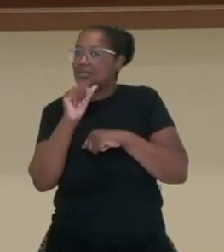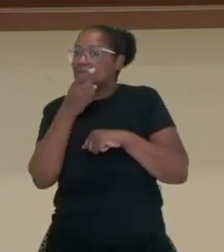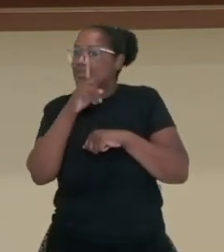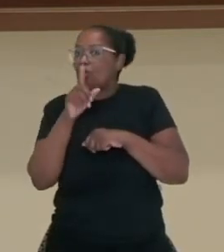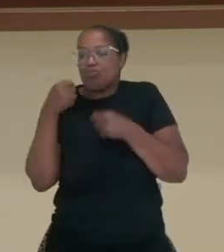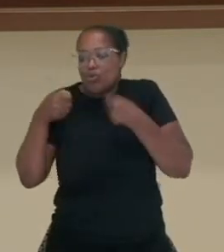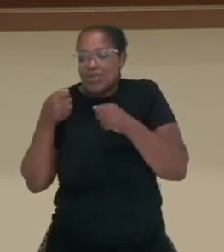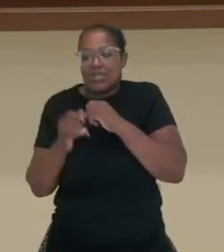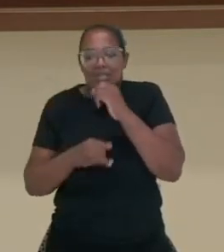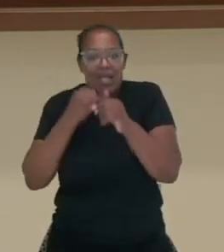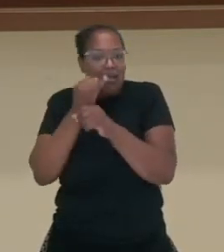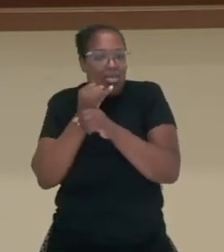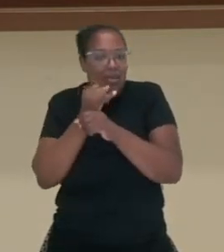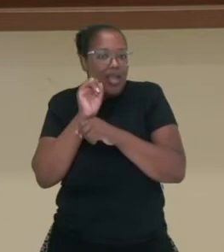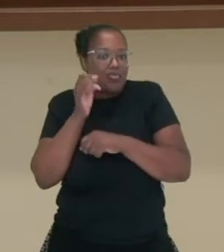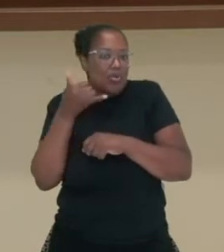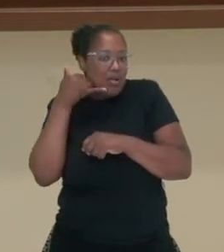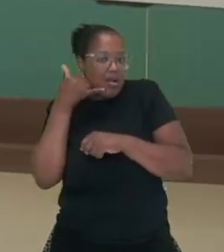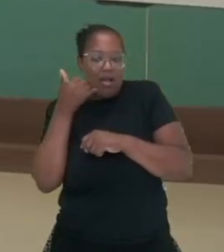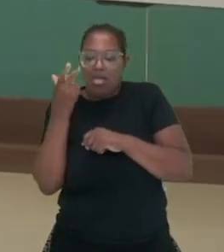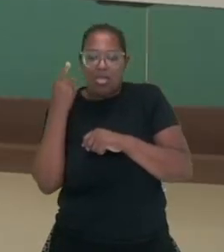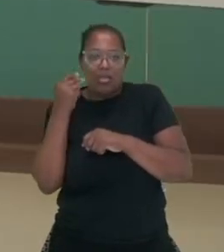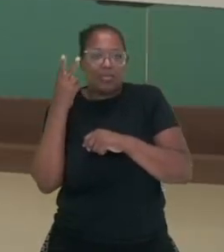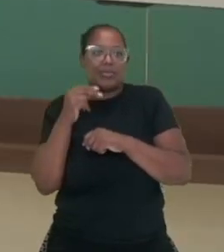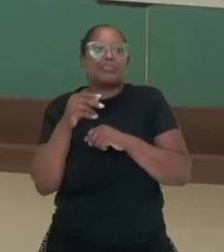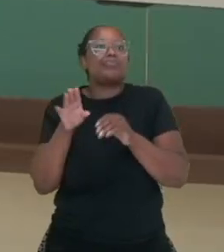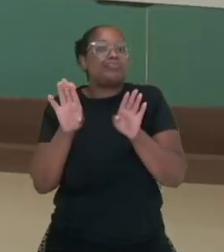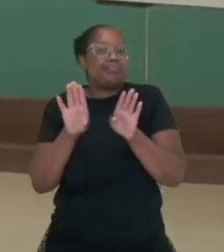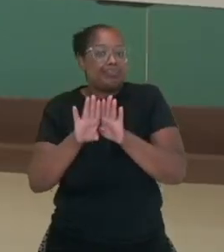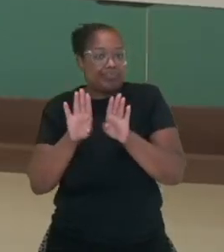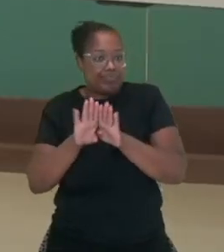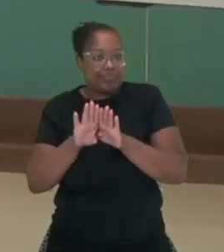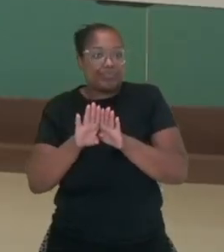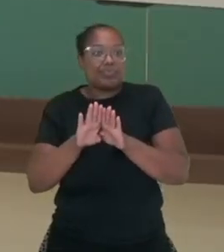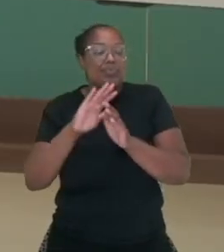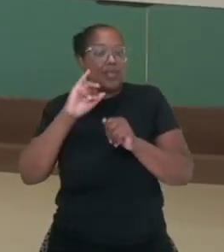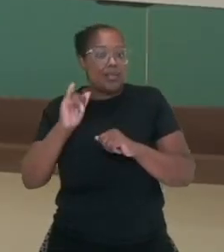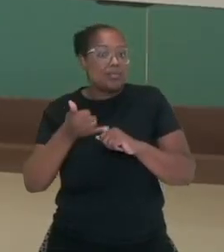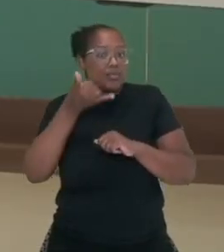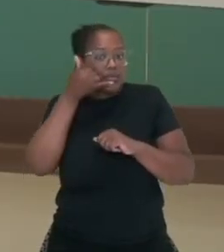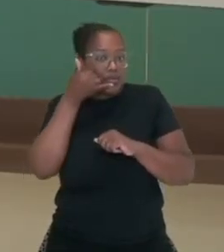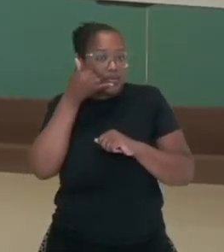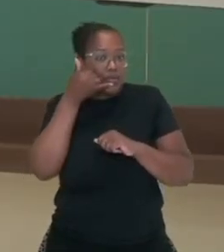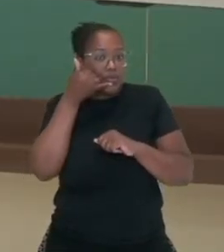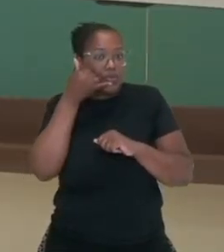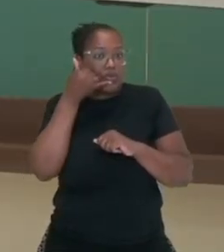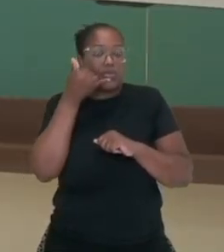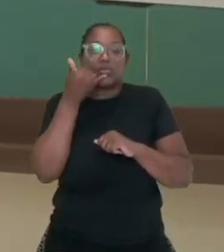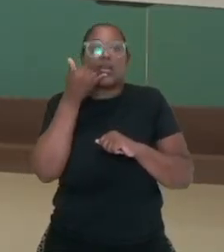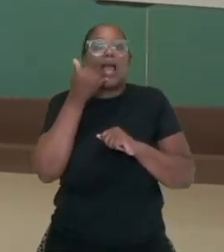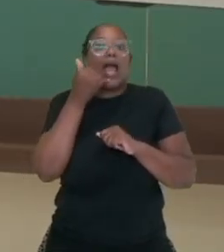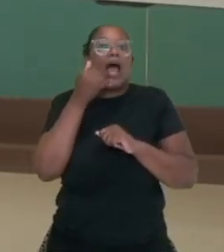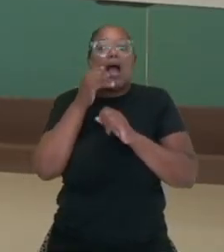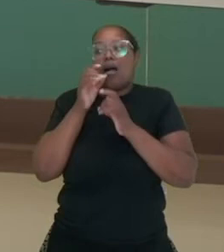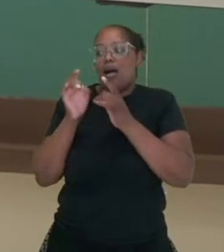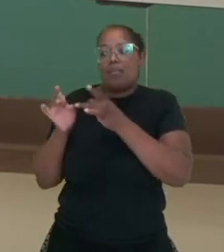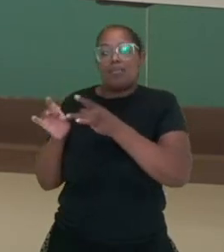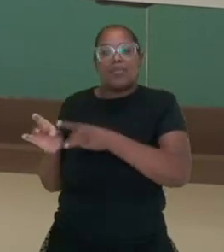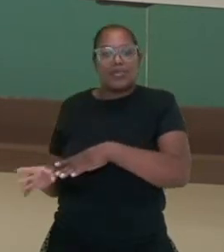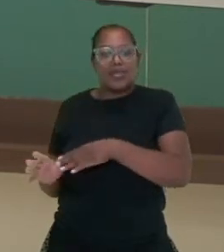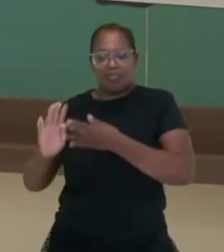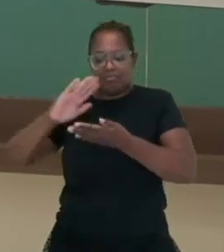para fazer ligações, ok? Os smartphones, eles popularizaram os computadores. Por quê?